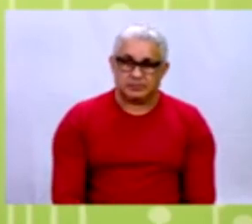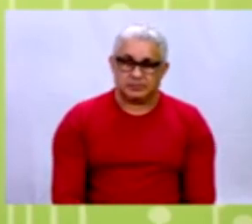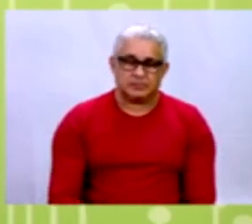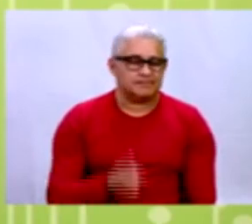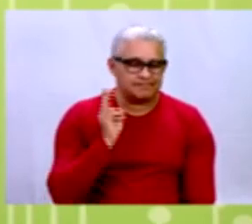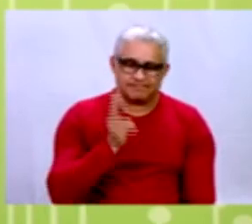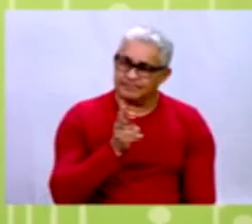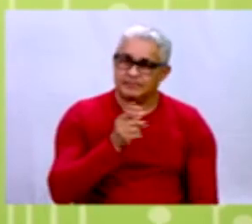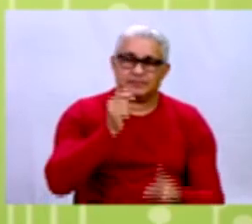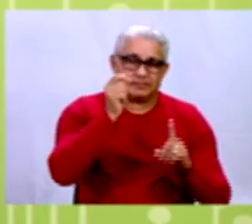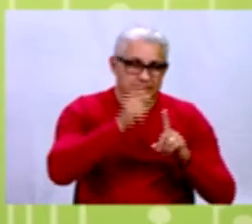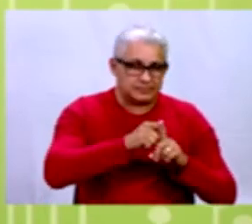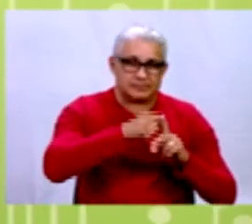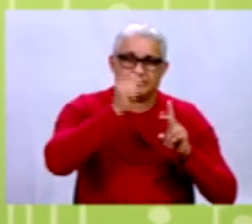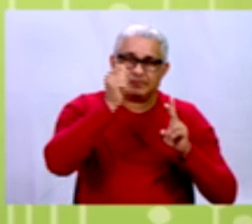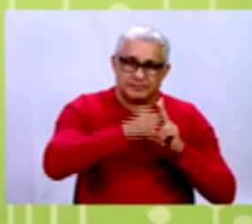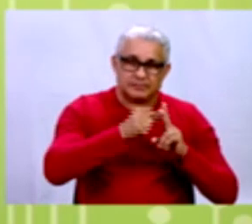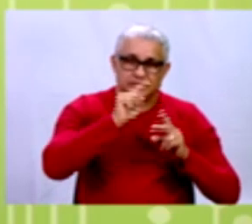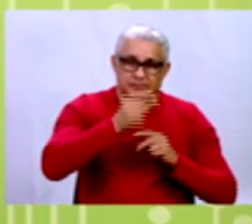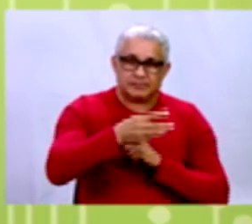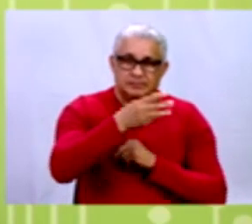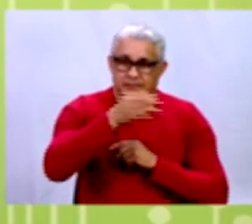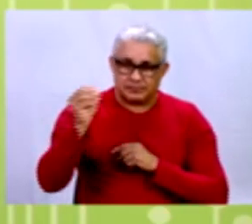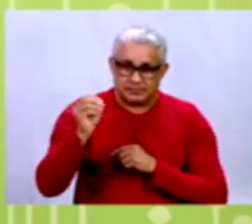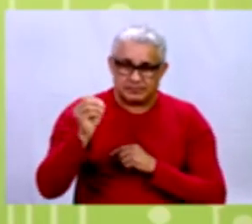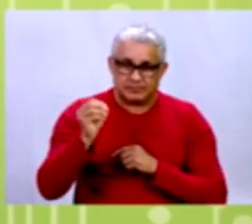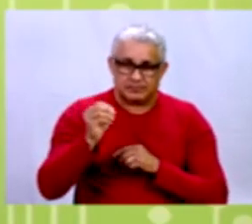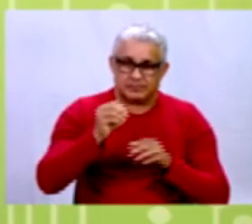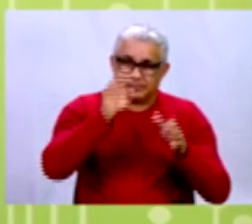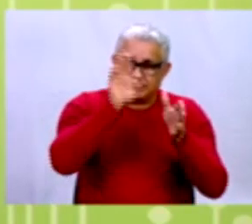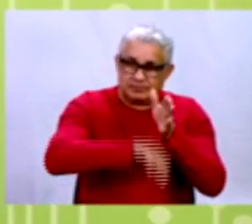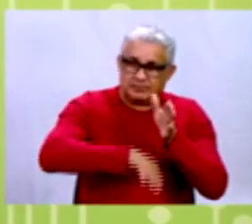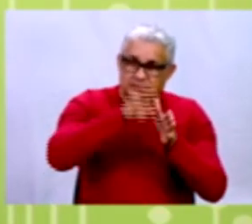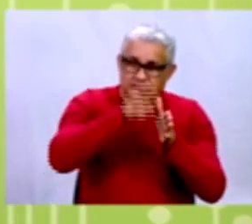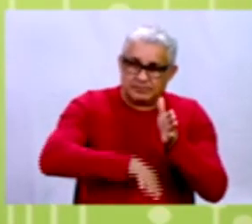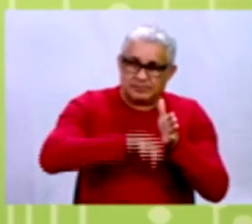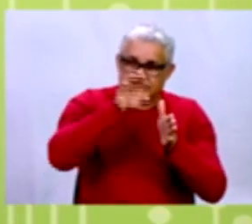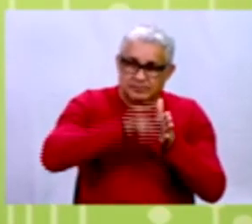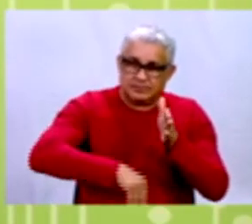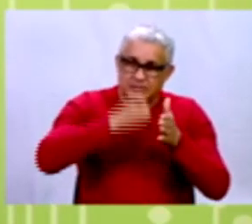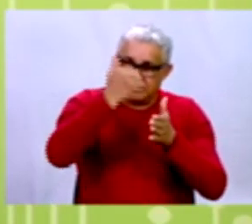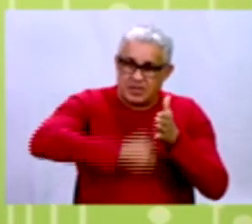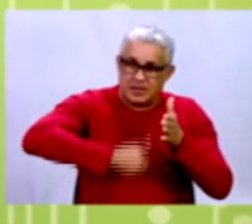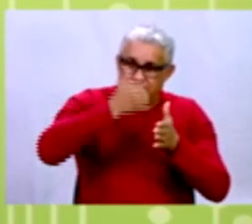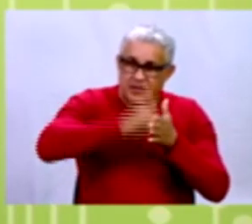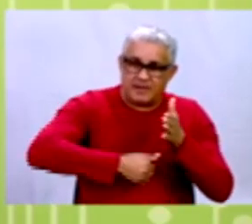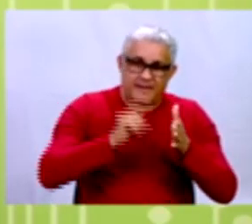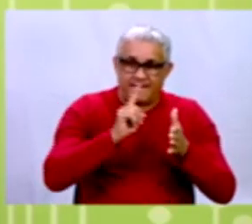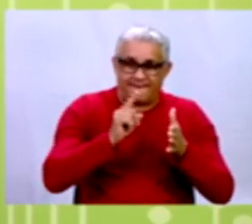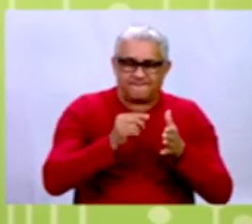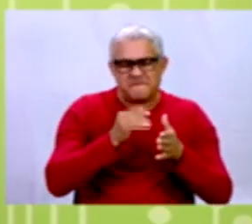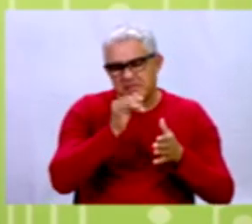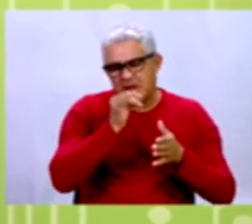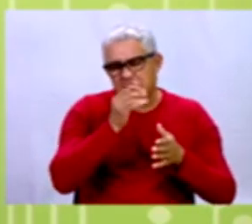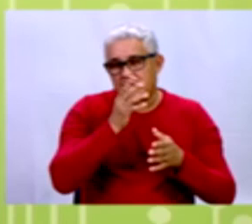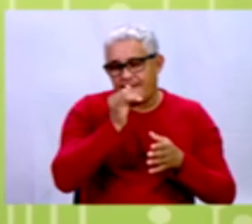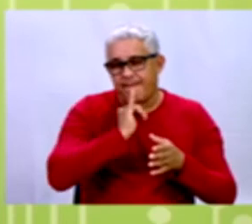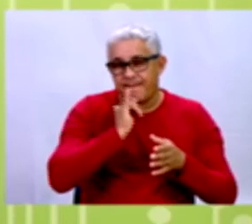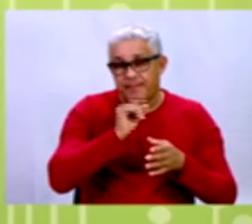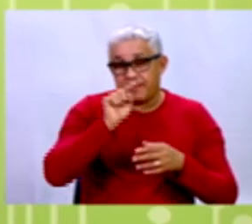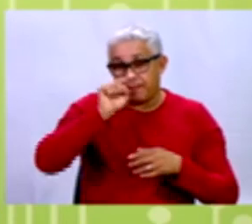sempre, todo mês, não é R$ 1.300 que está sendo abatido do veículo, do valor do veículo. Vamos supor que seja R$ 1.000 que está